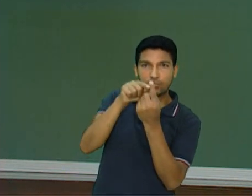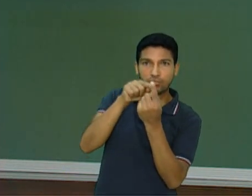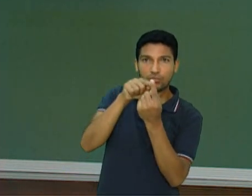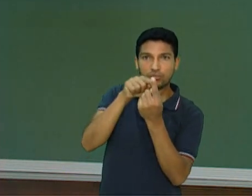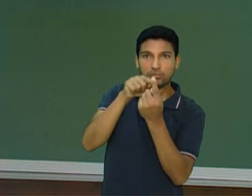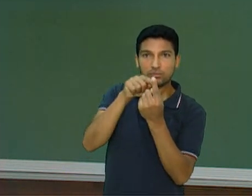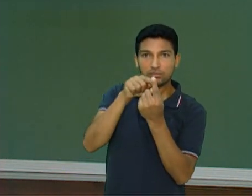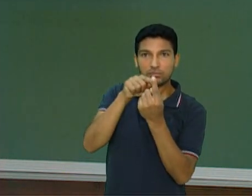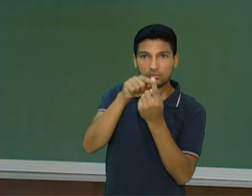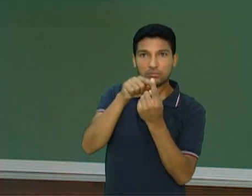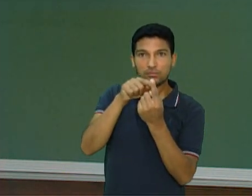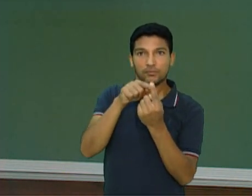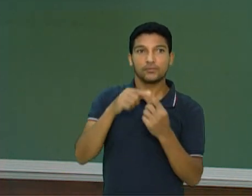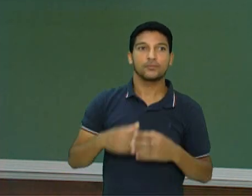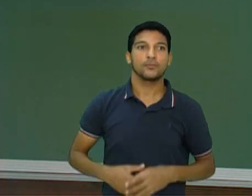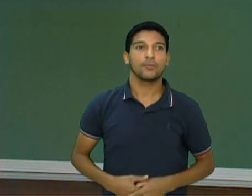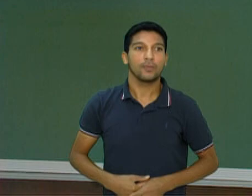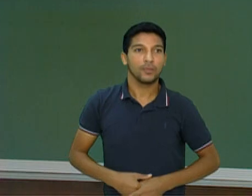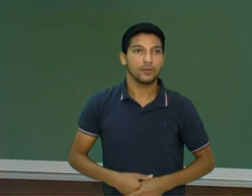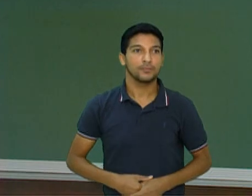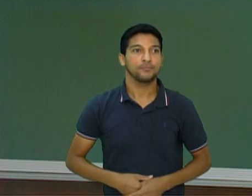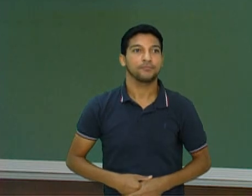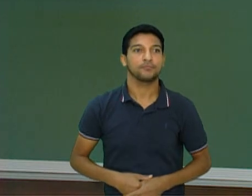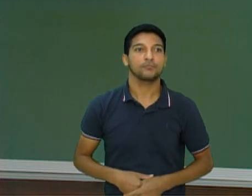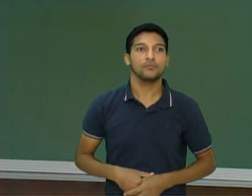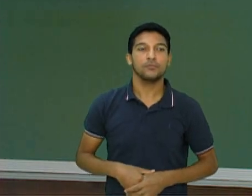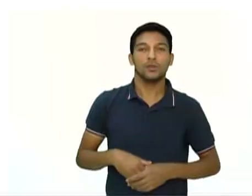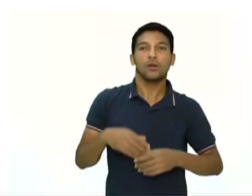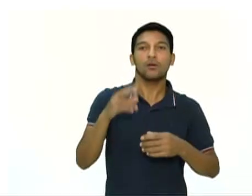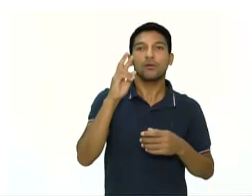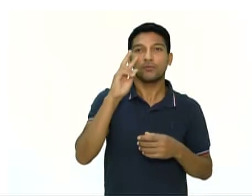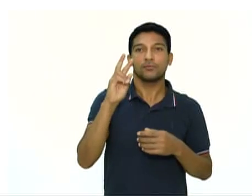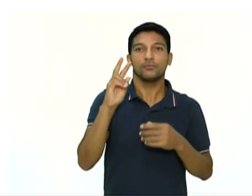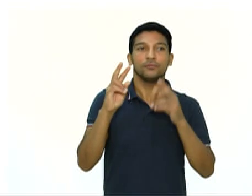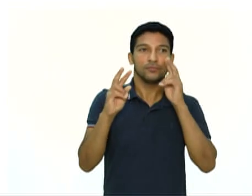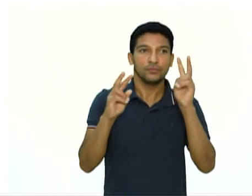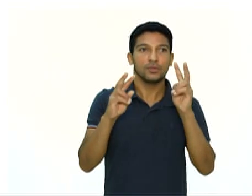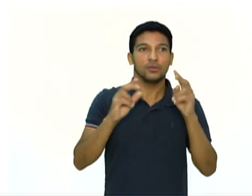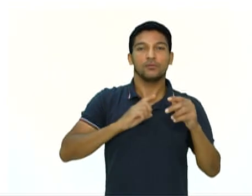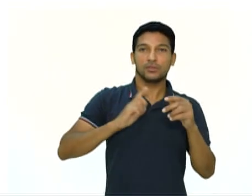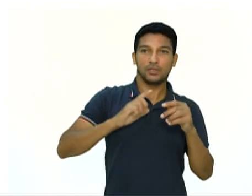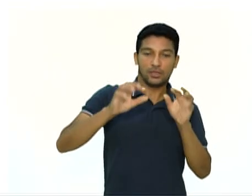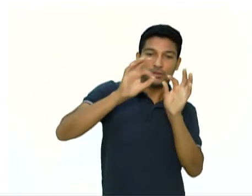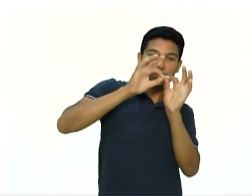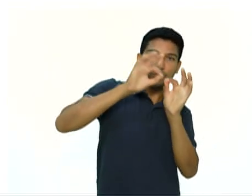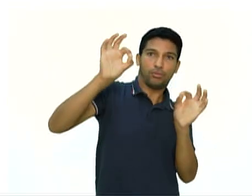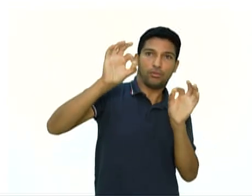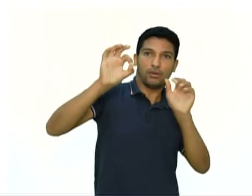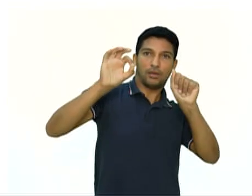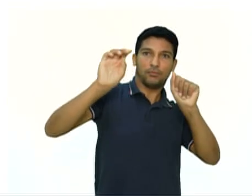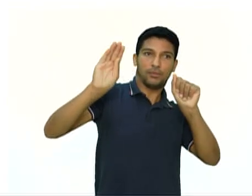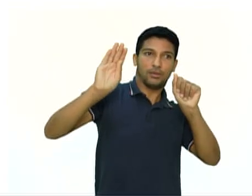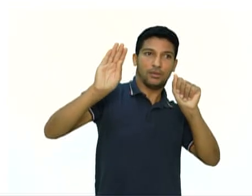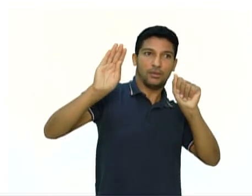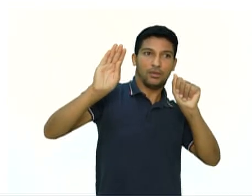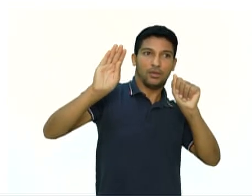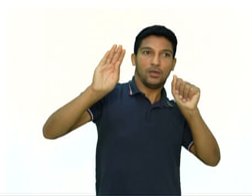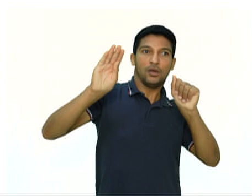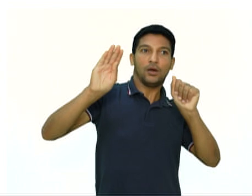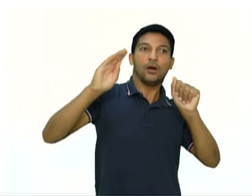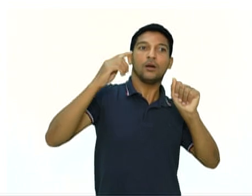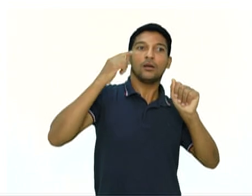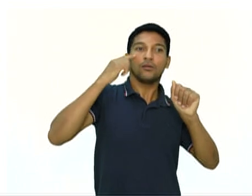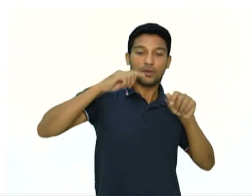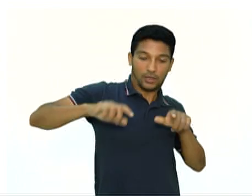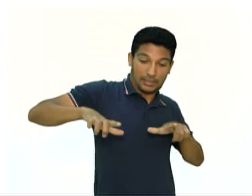que nós temos um outro caso que a gente já explicou. Esse caso aqui, ó, se eu tenho esse segmento AB, olha como é que está a projeção